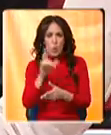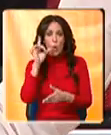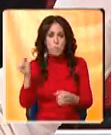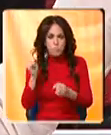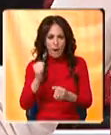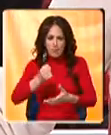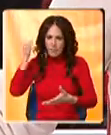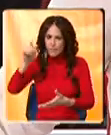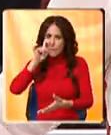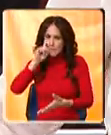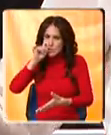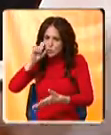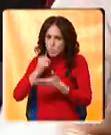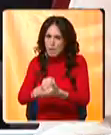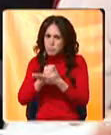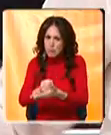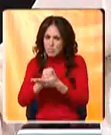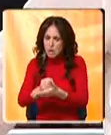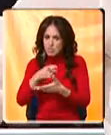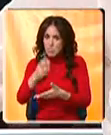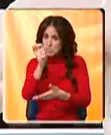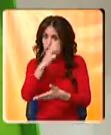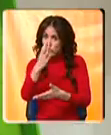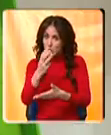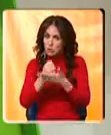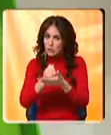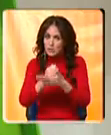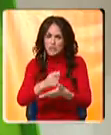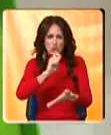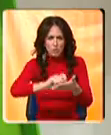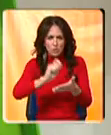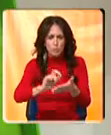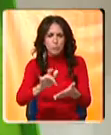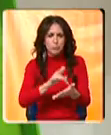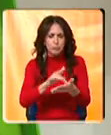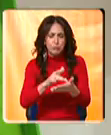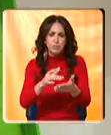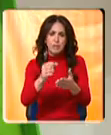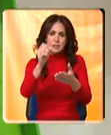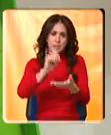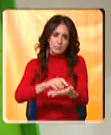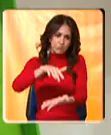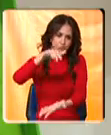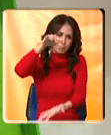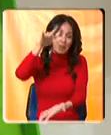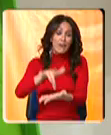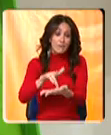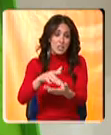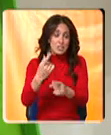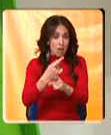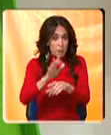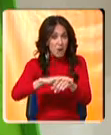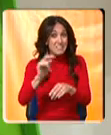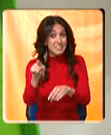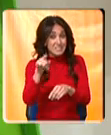mais acérrimo defensor ao longo destes 3 meses. E muito se escreveu, eu tenho aqui apenas algumas das revistas, muito se escreveu